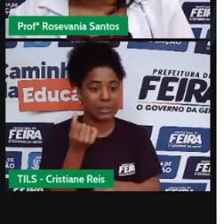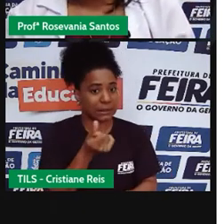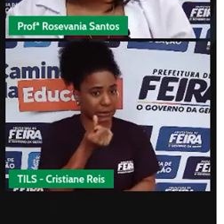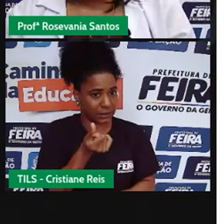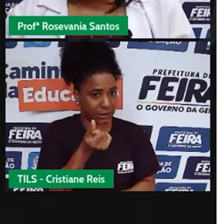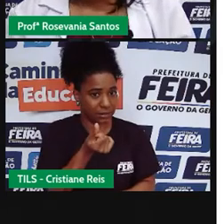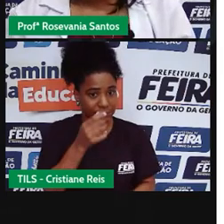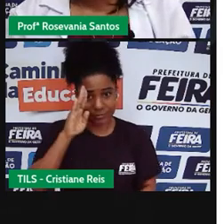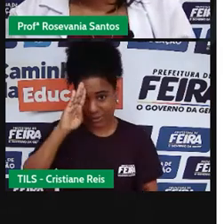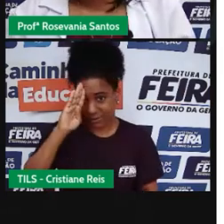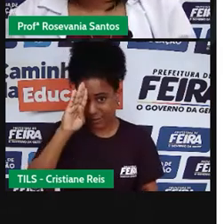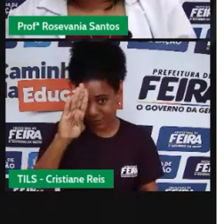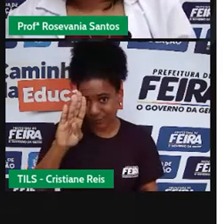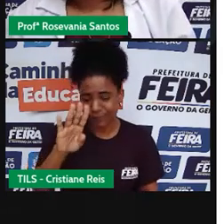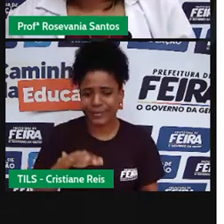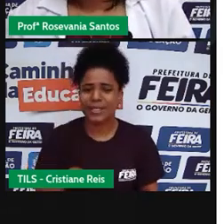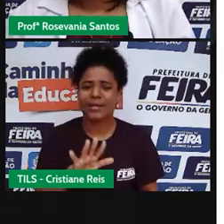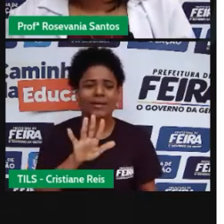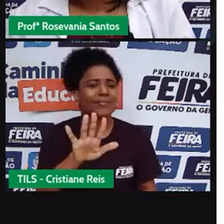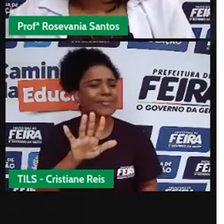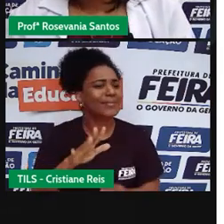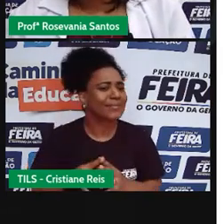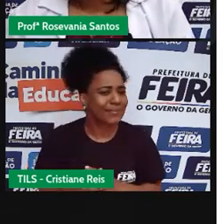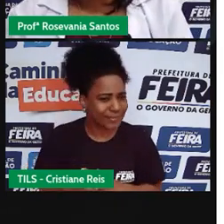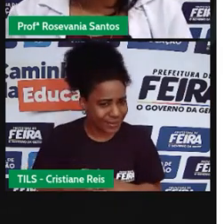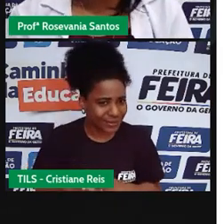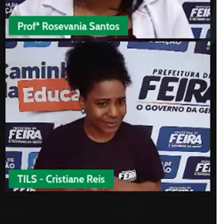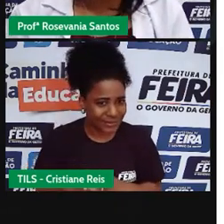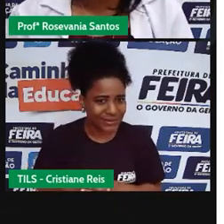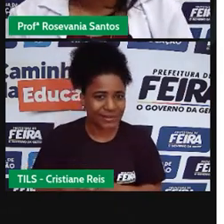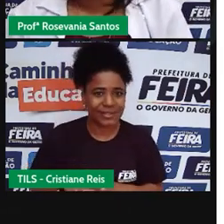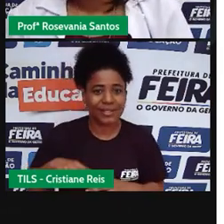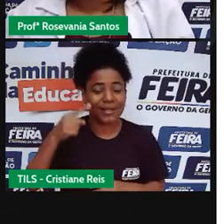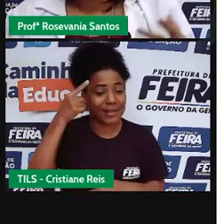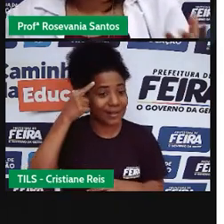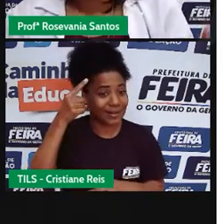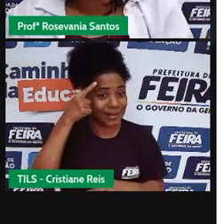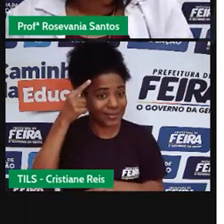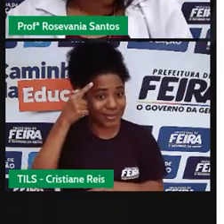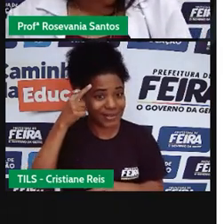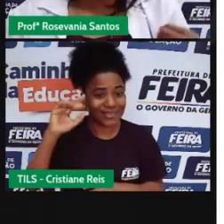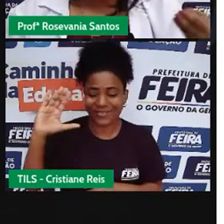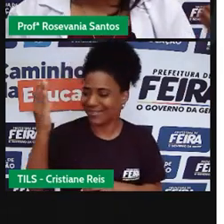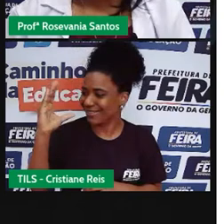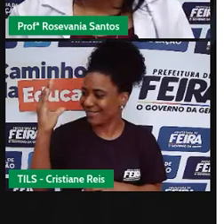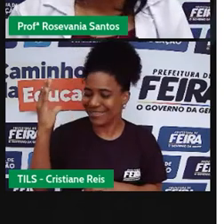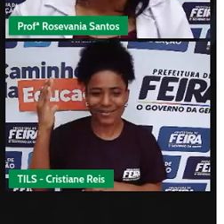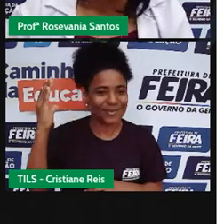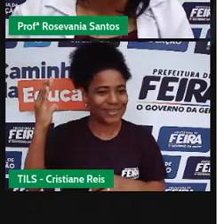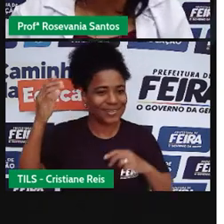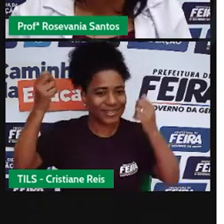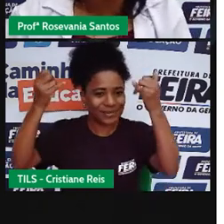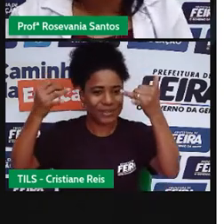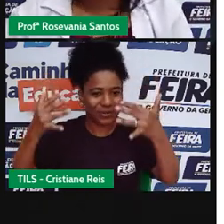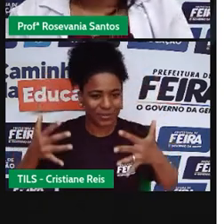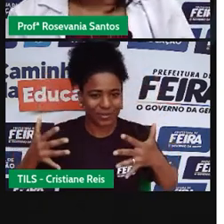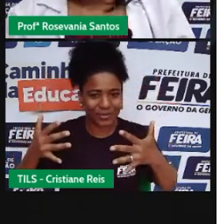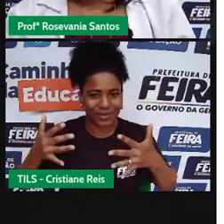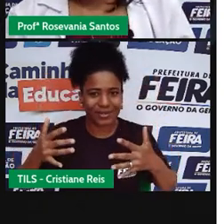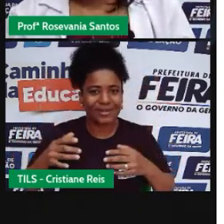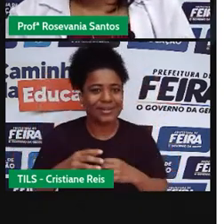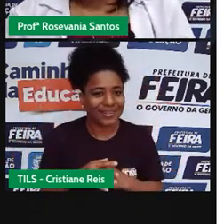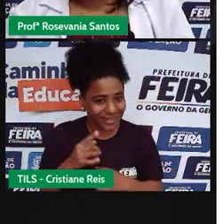direitinho. Bom, mas aí, toda vez, do tempo todo que eu falei dos climas, eu falei para vocês, né, alguma coisa referente à